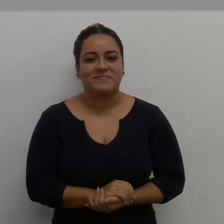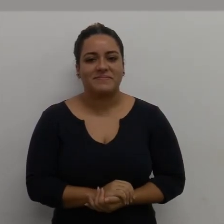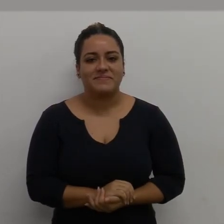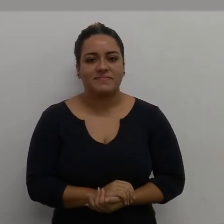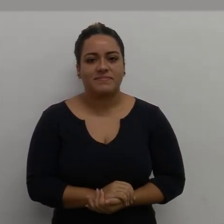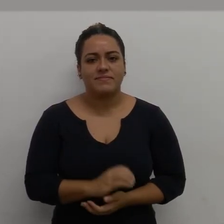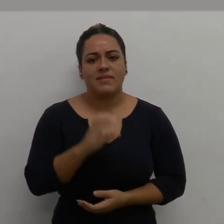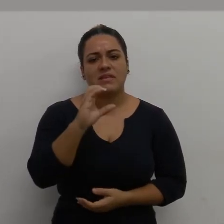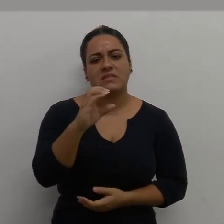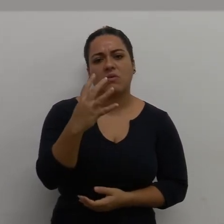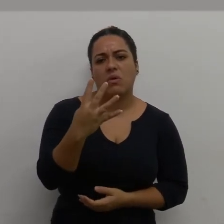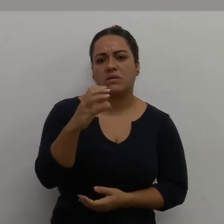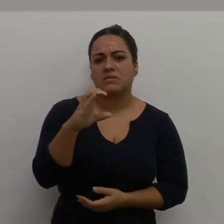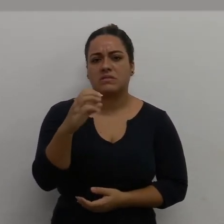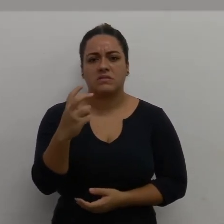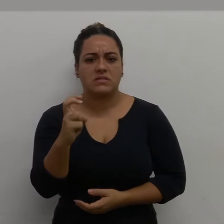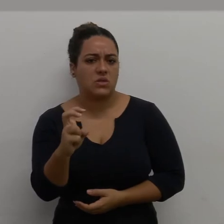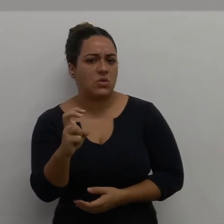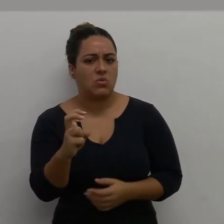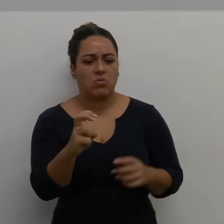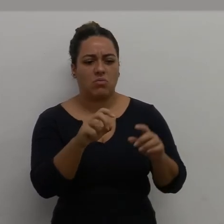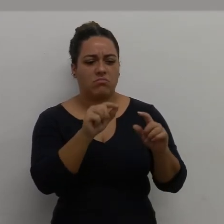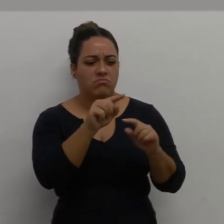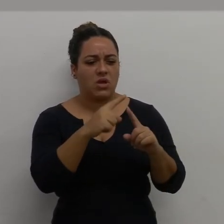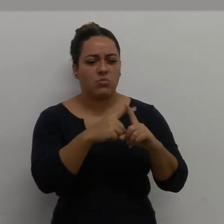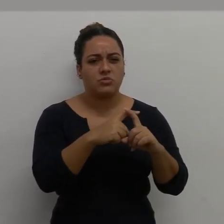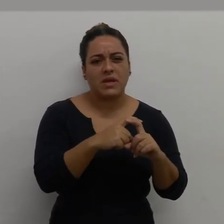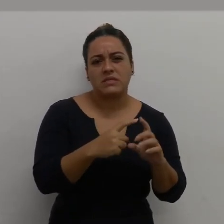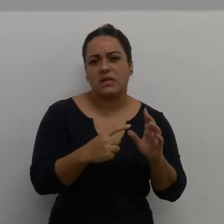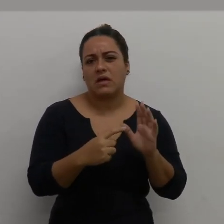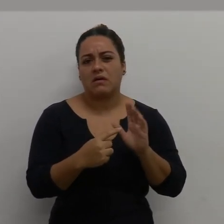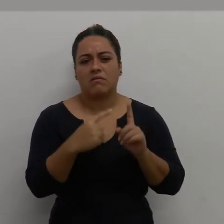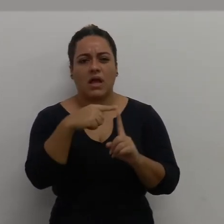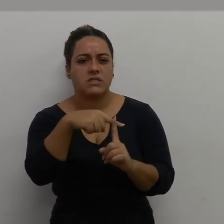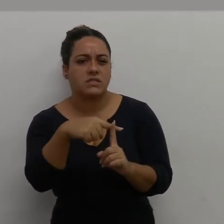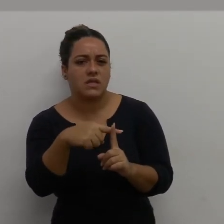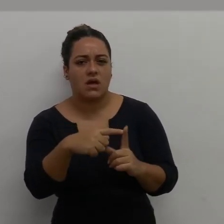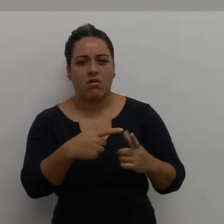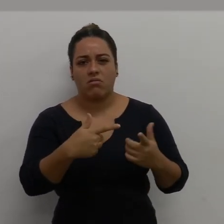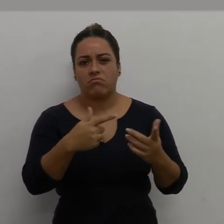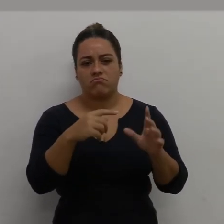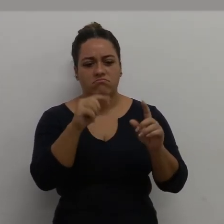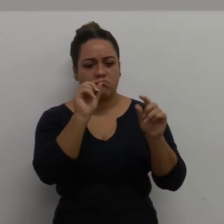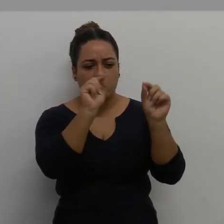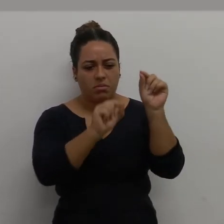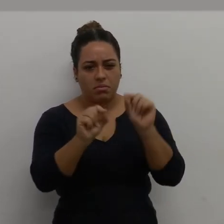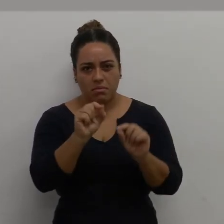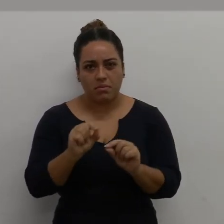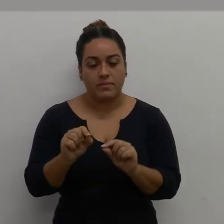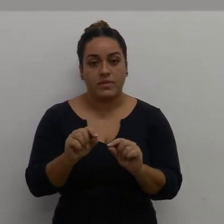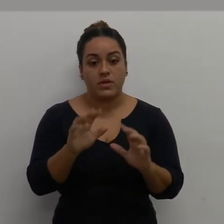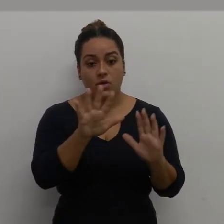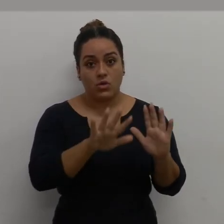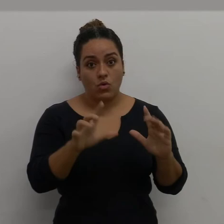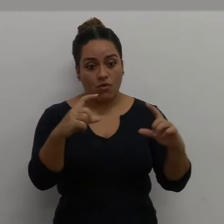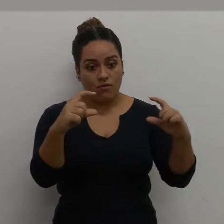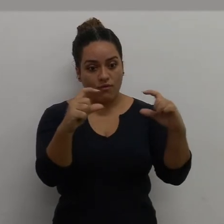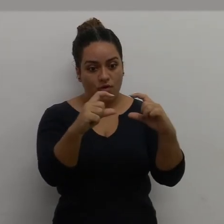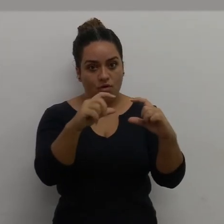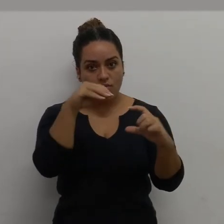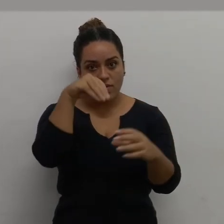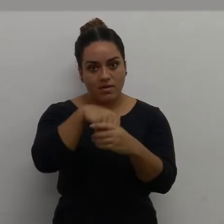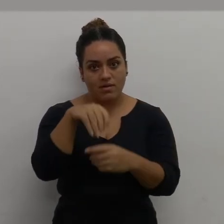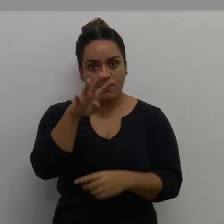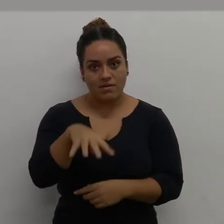ó. C4, C5, tem uma multiplicação aqui, tem uma adição aqui, tem uma adição aqui. Lembrando que toda fórmula